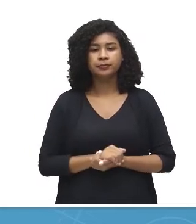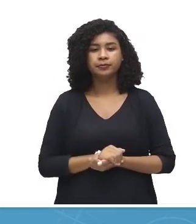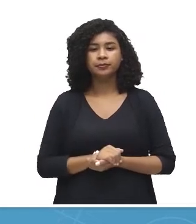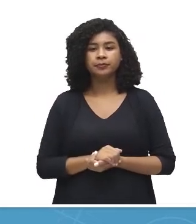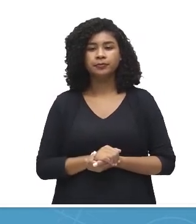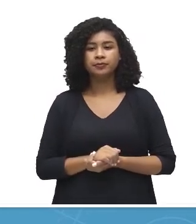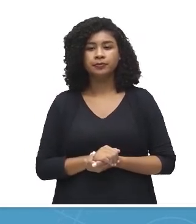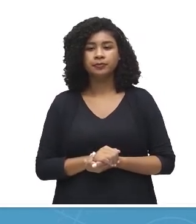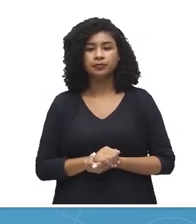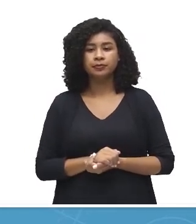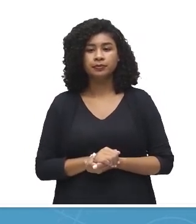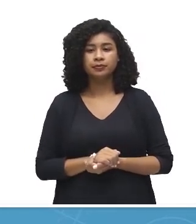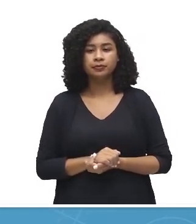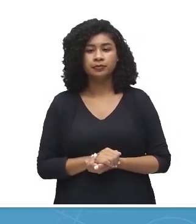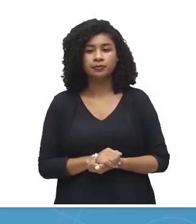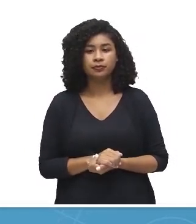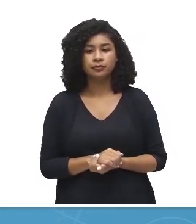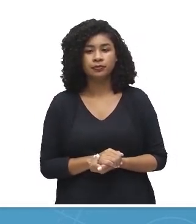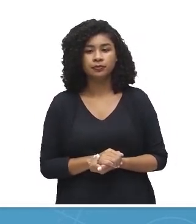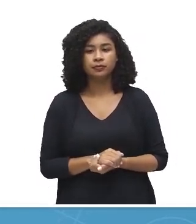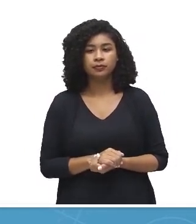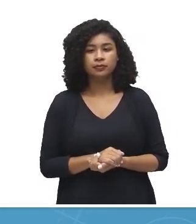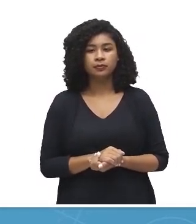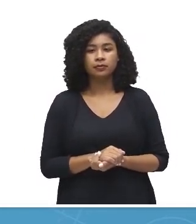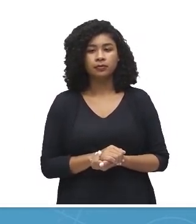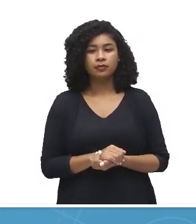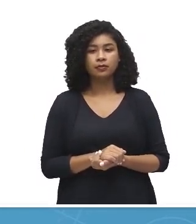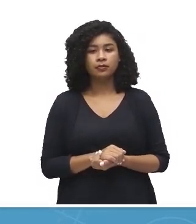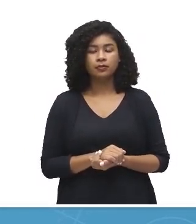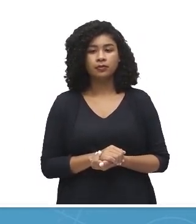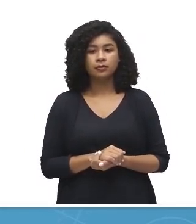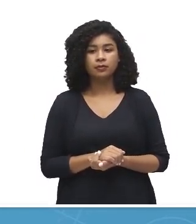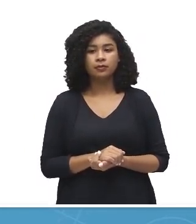testículo e nos ovários, tá certo?